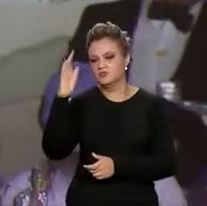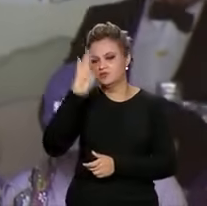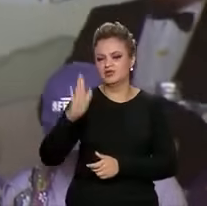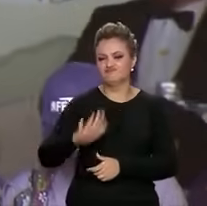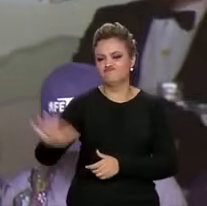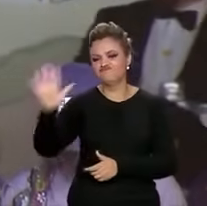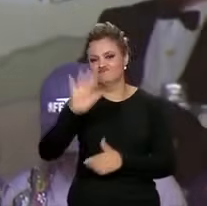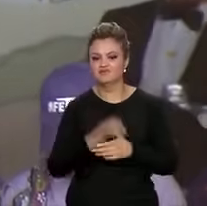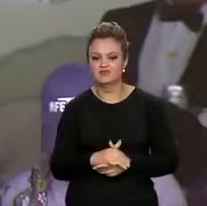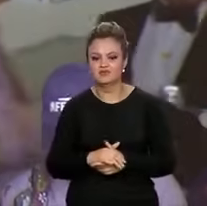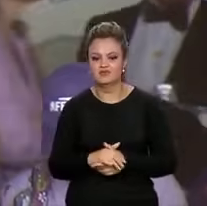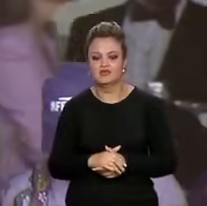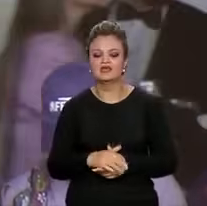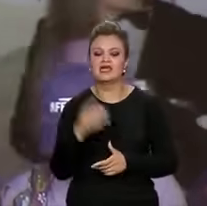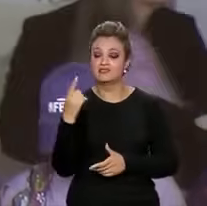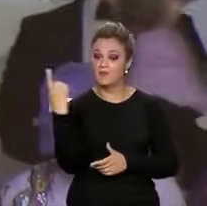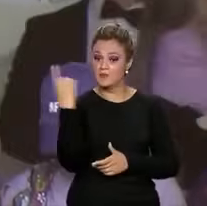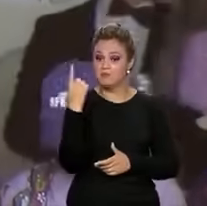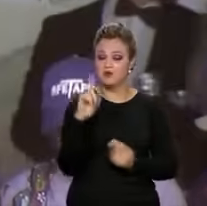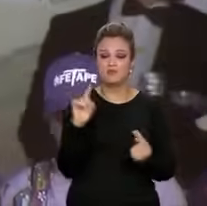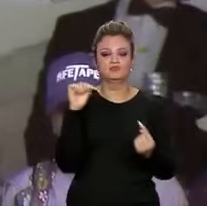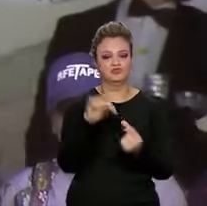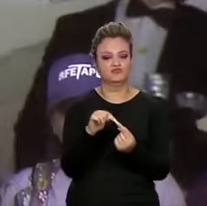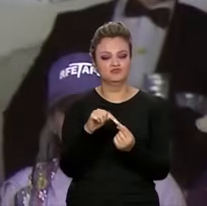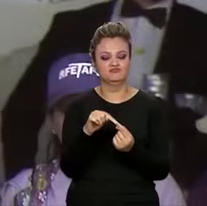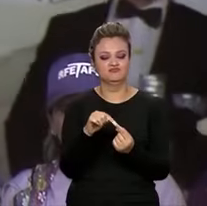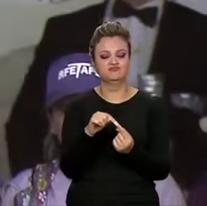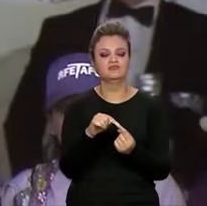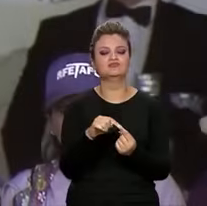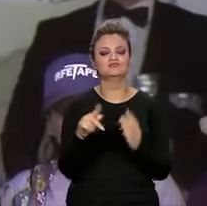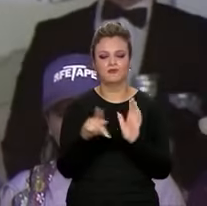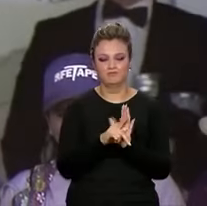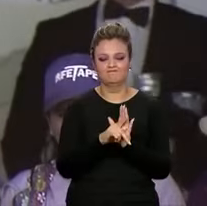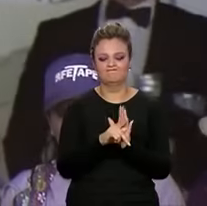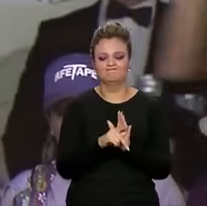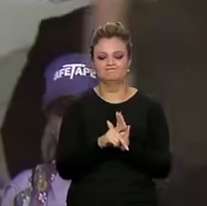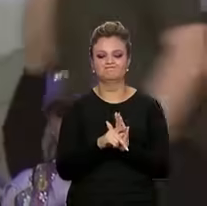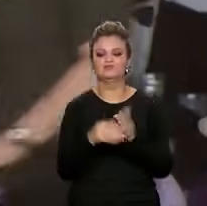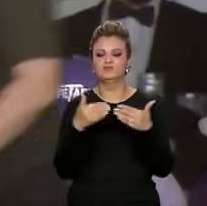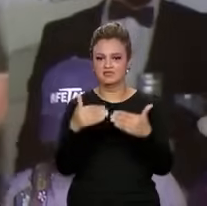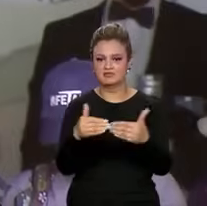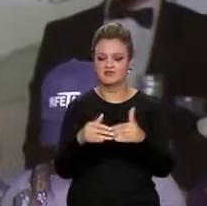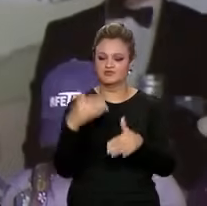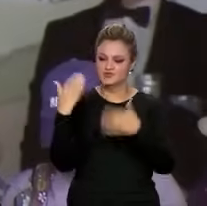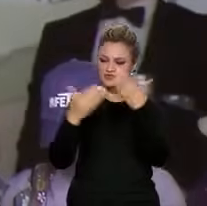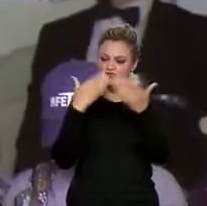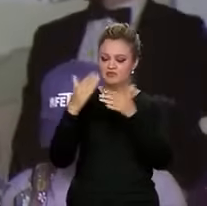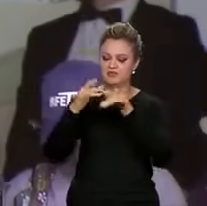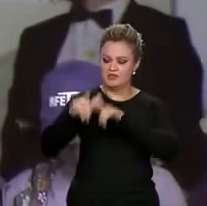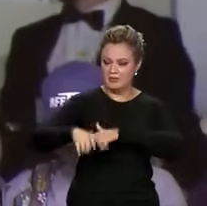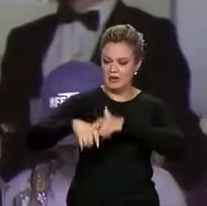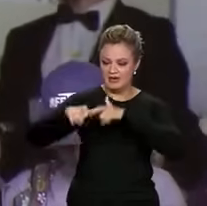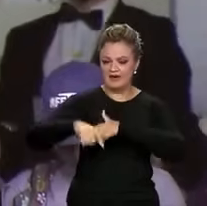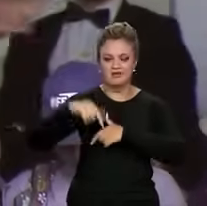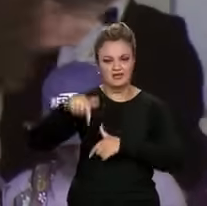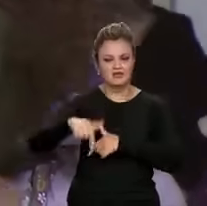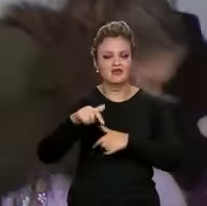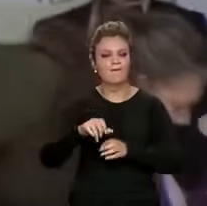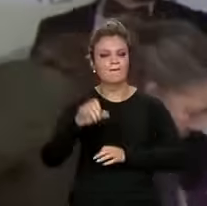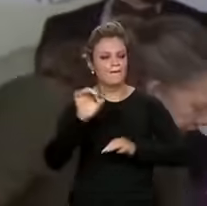nosso país esse é o primeiro objetivo do nosso Ministério Desenvolvimento Agrário